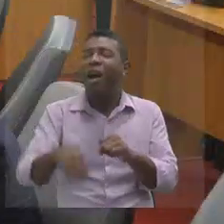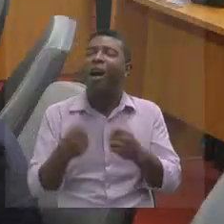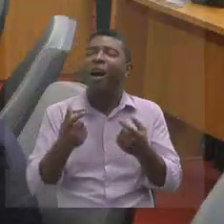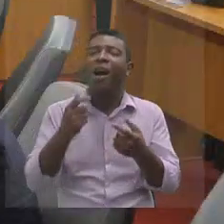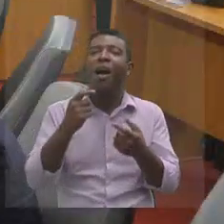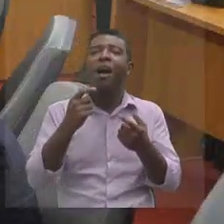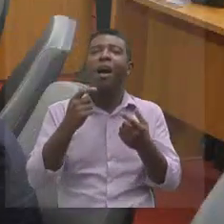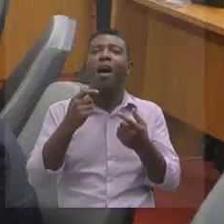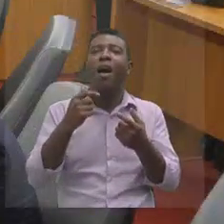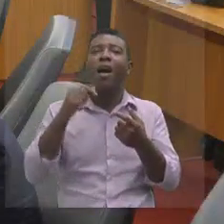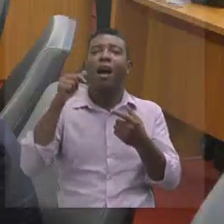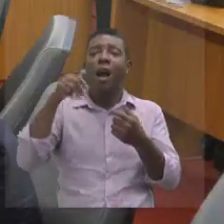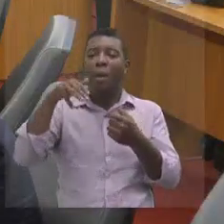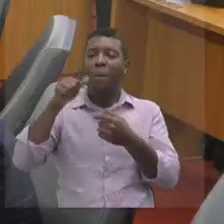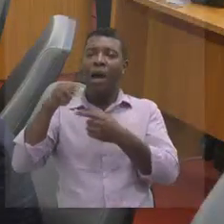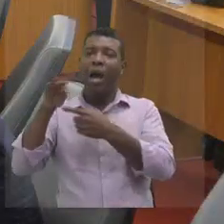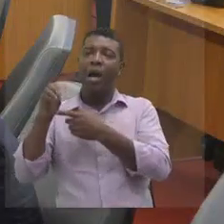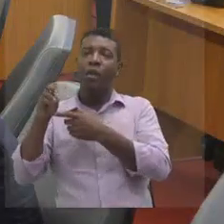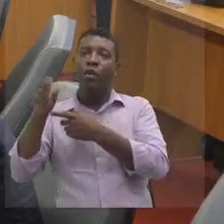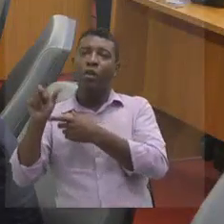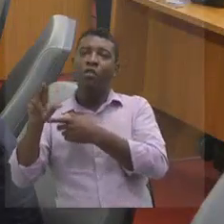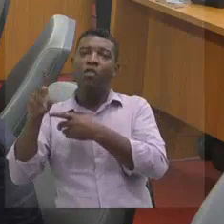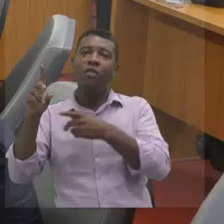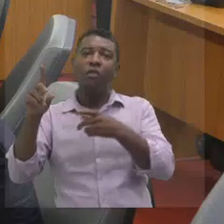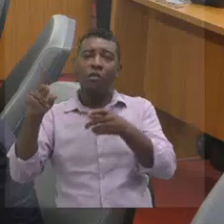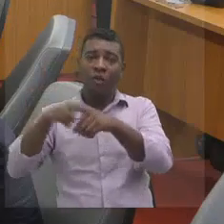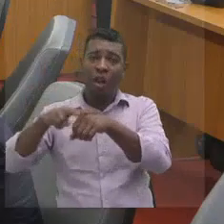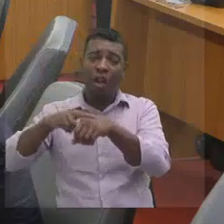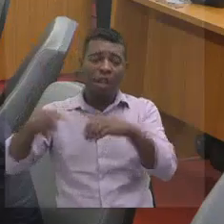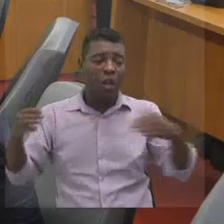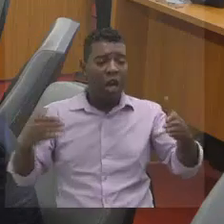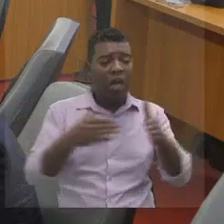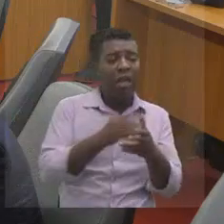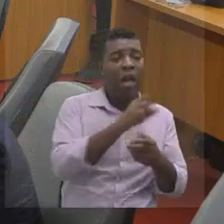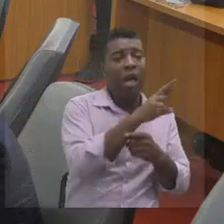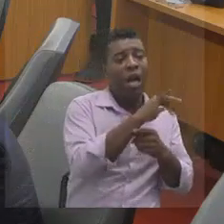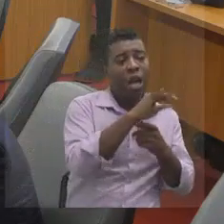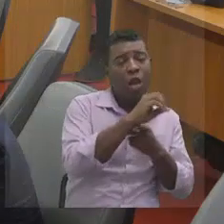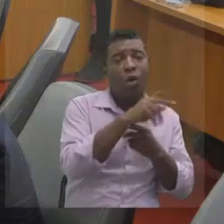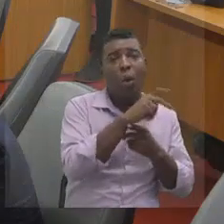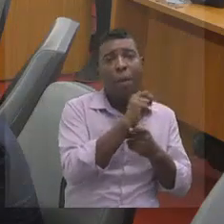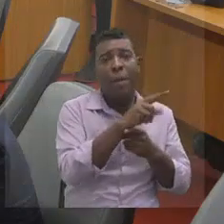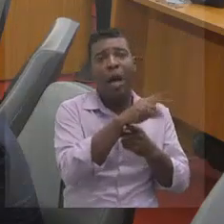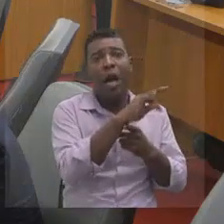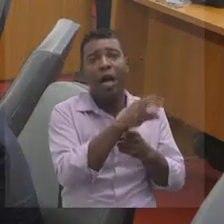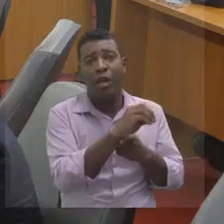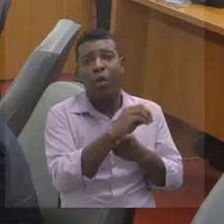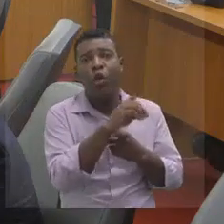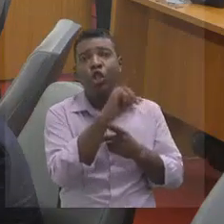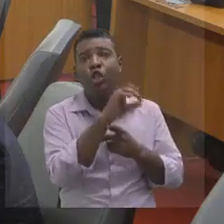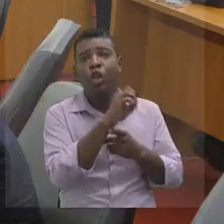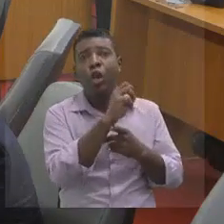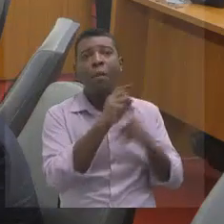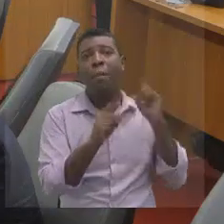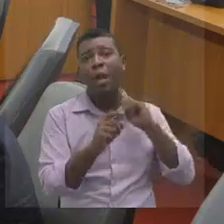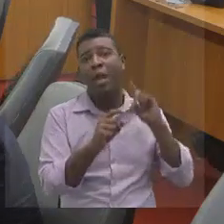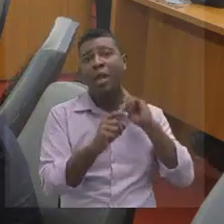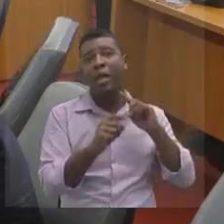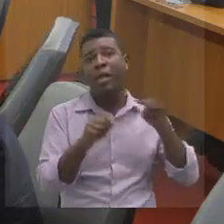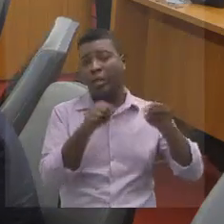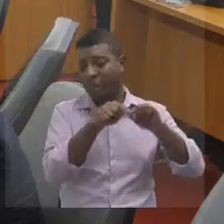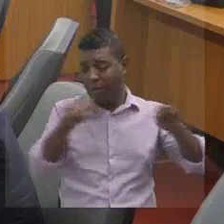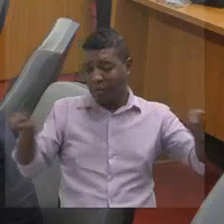Mato Verde a Rio Pardo de Minas Rio Pardo de Minas Mato Verde Rio Pardo de Minas são apenas